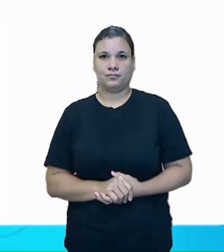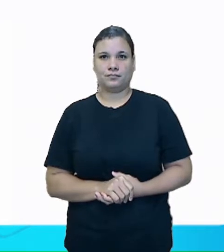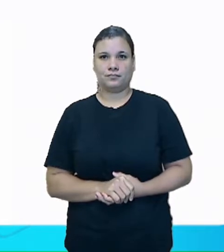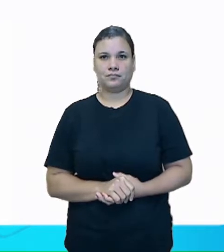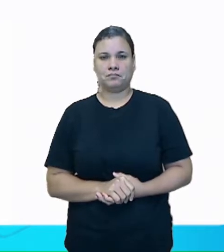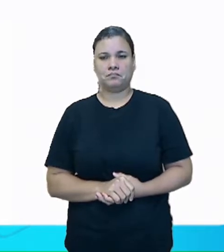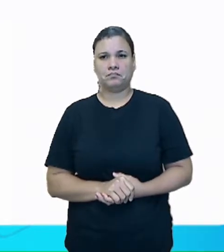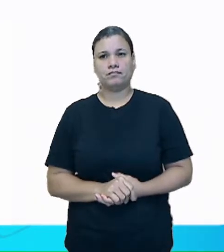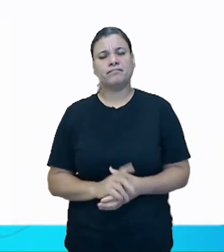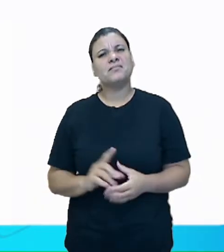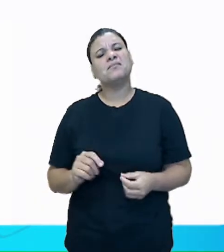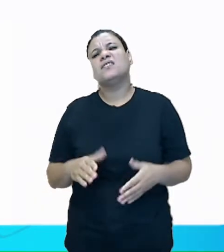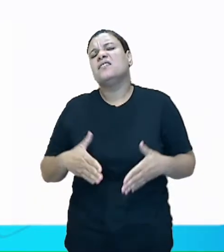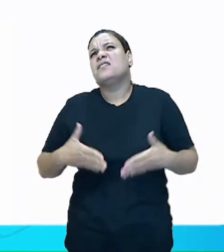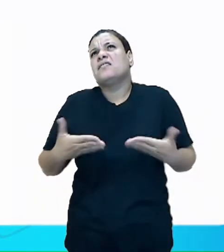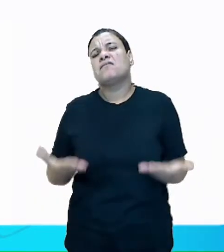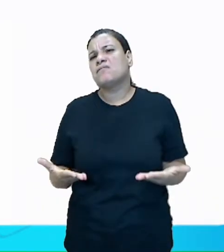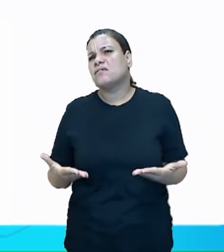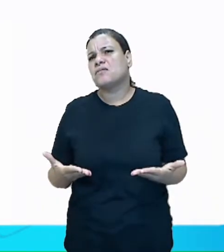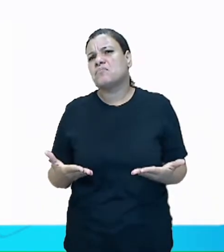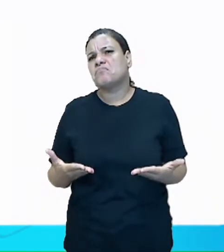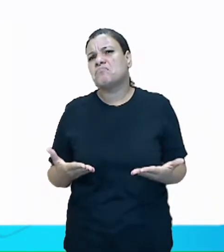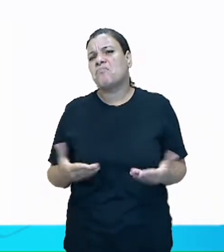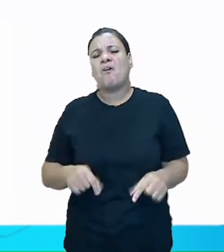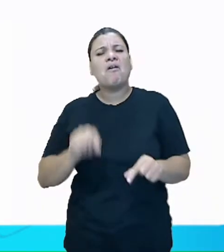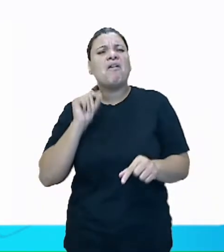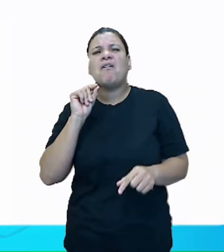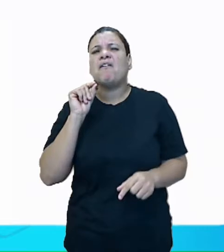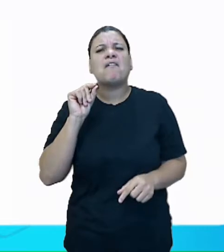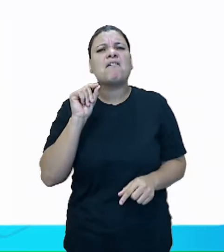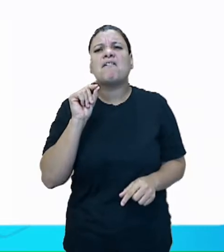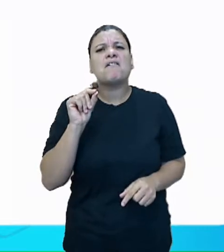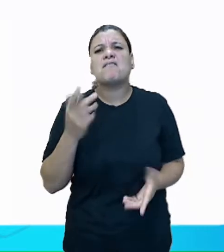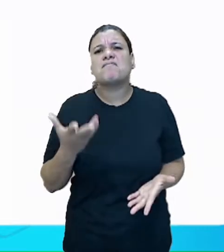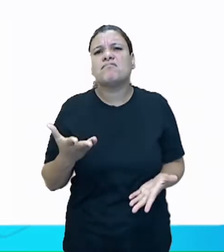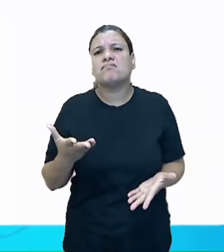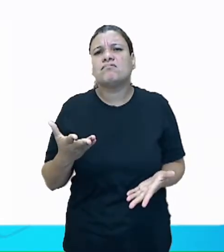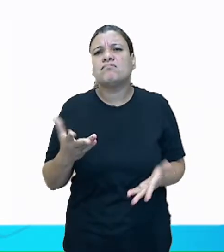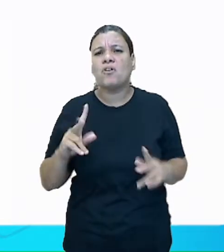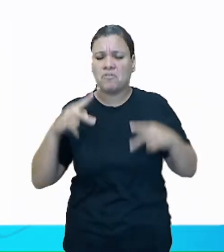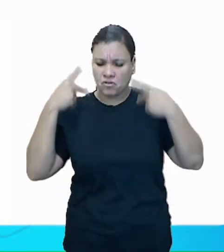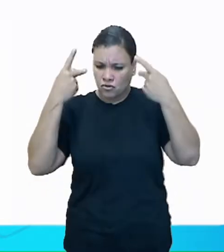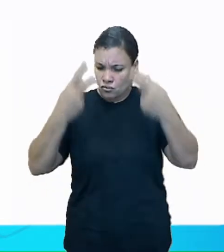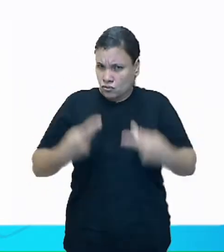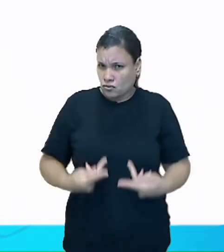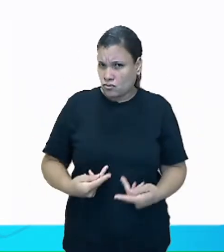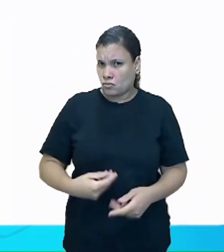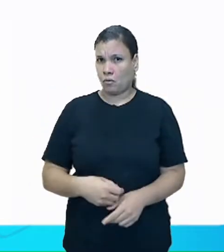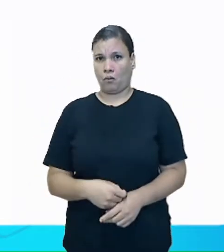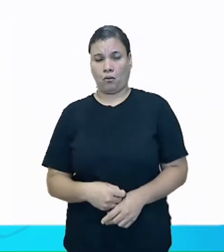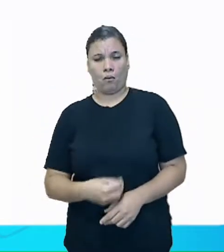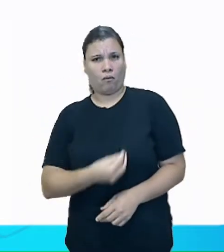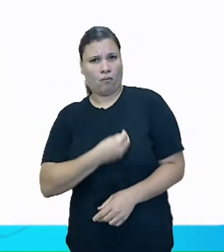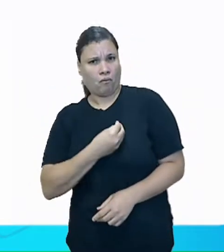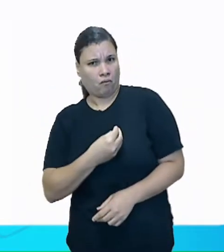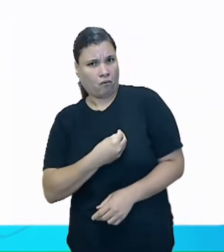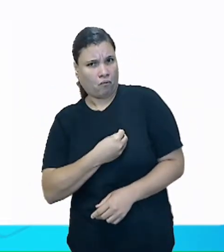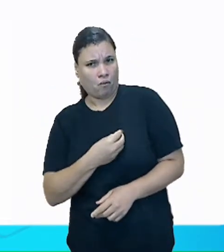os artrópodes, quem são esses seres vivos? Estes seres vivos, eles